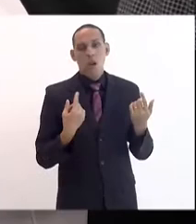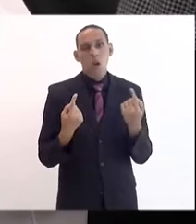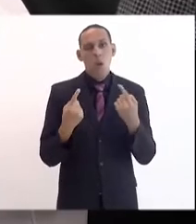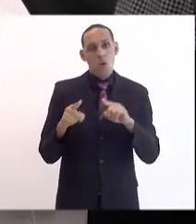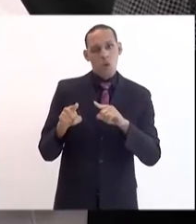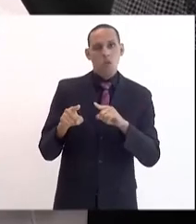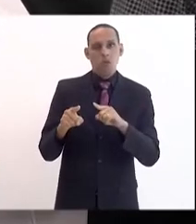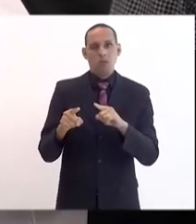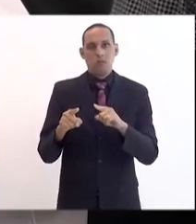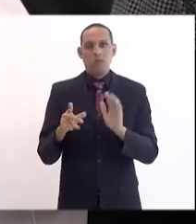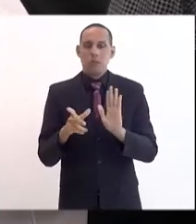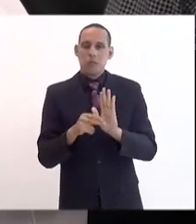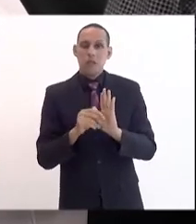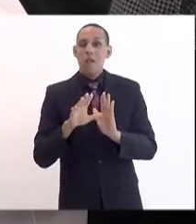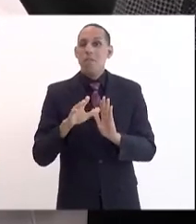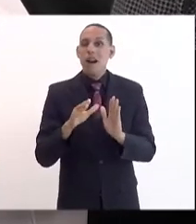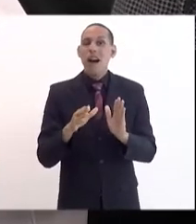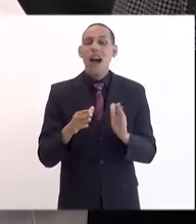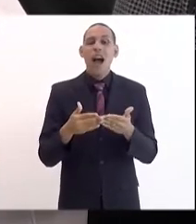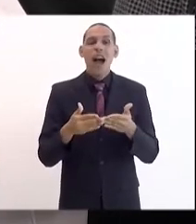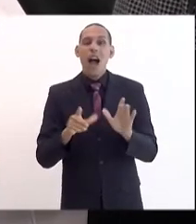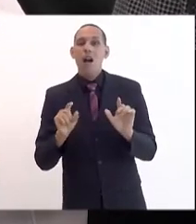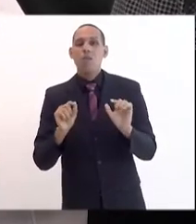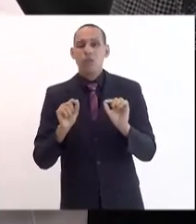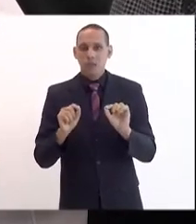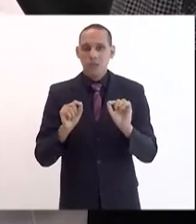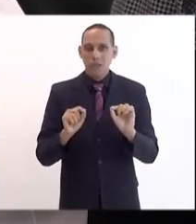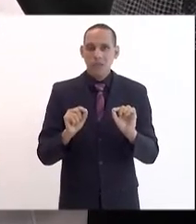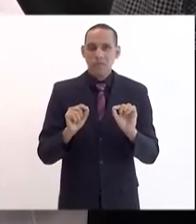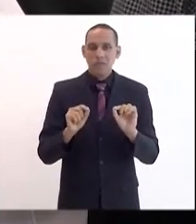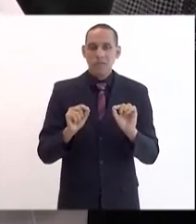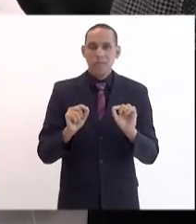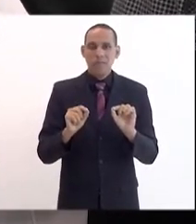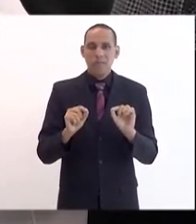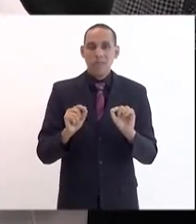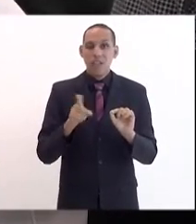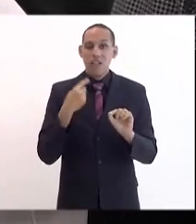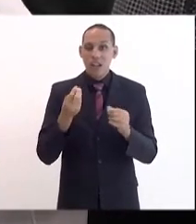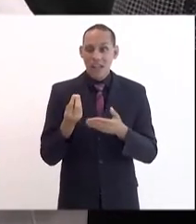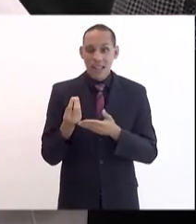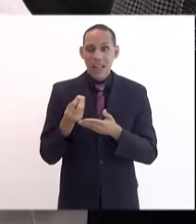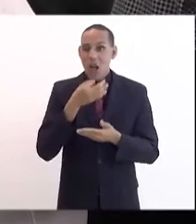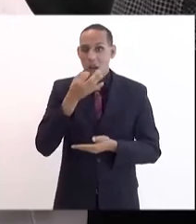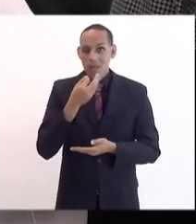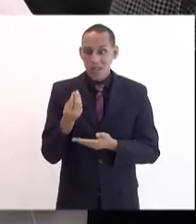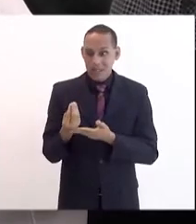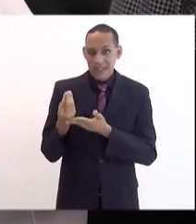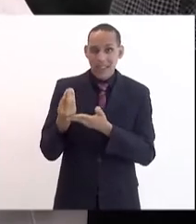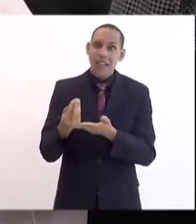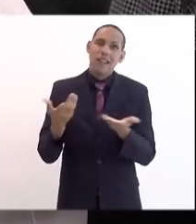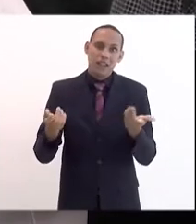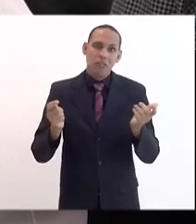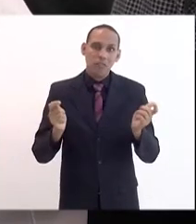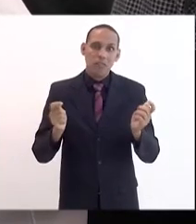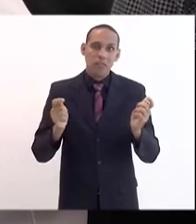entendo que isso abre o precedente que a gente, no fundo, ao dar o parecer, está... Levando em conta que a gente pode dar o parecer.